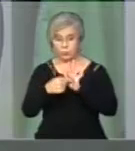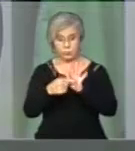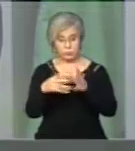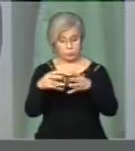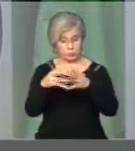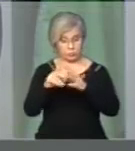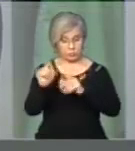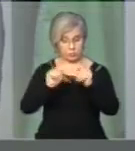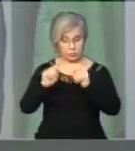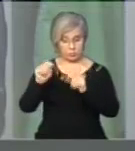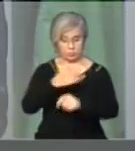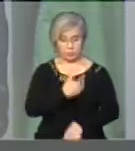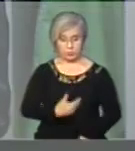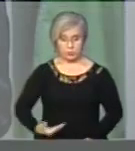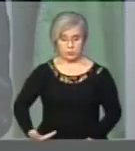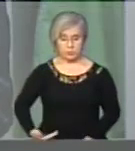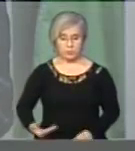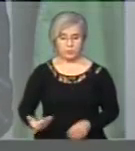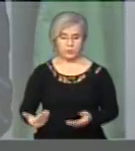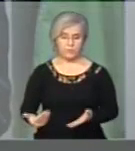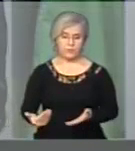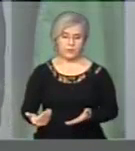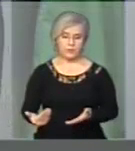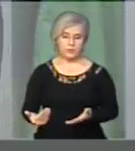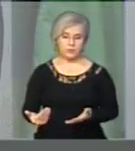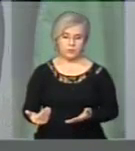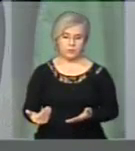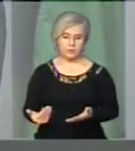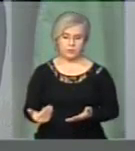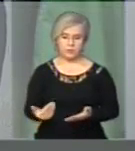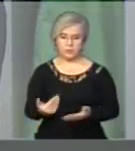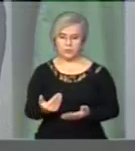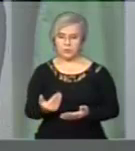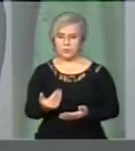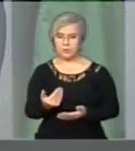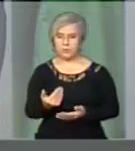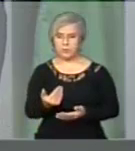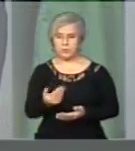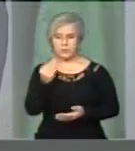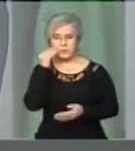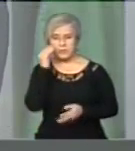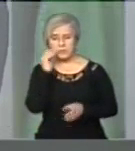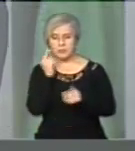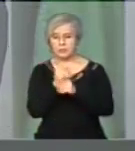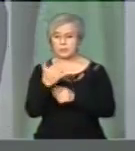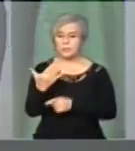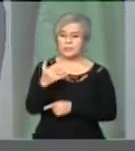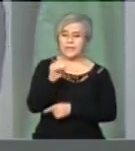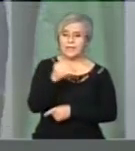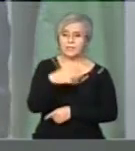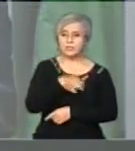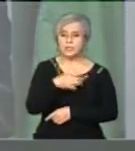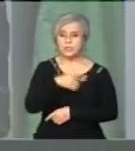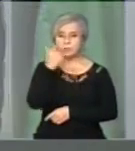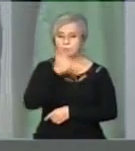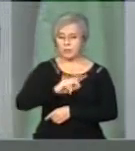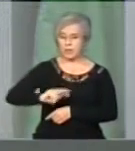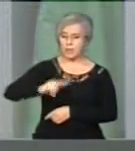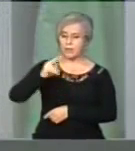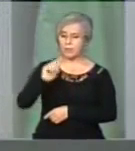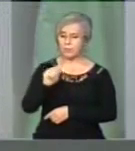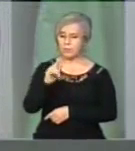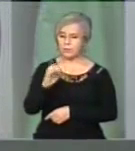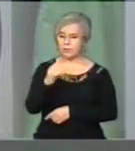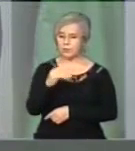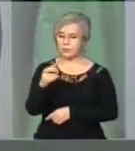do governo dedicou a encontrar 10 maneiras de aumentar alíquotas de tributos para se